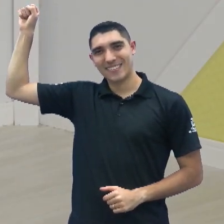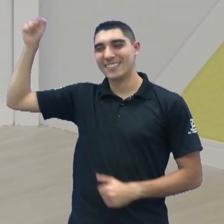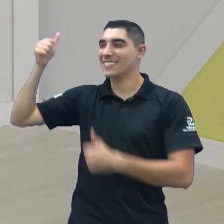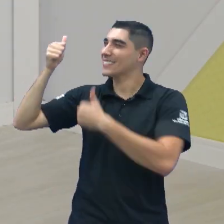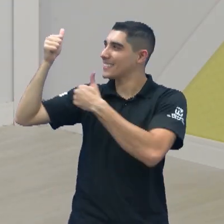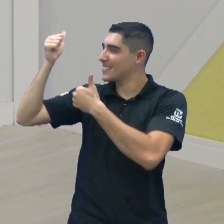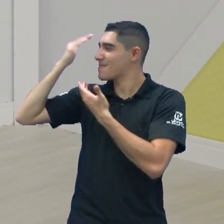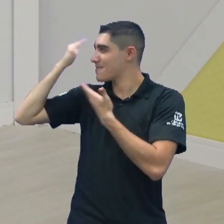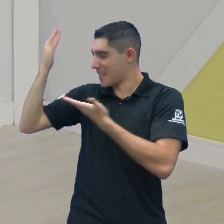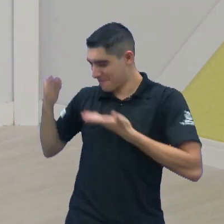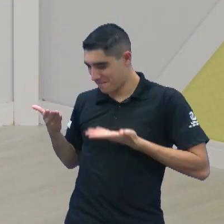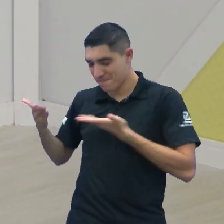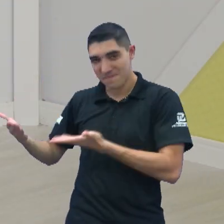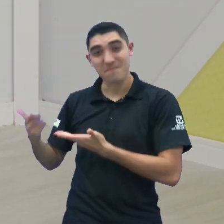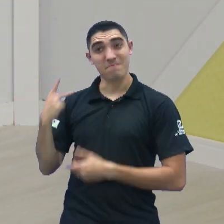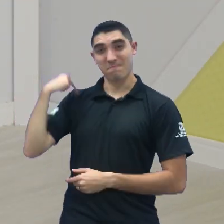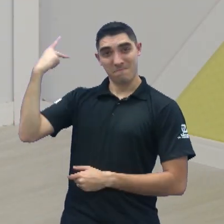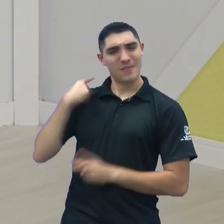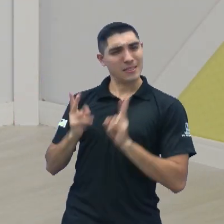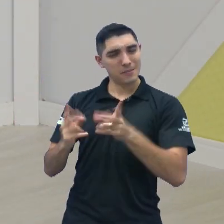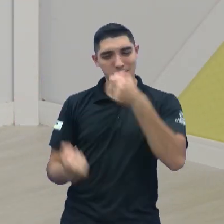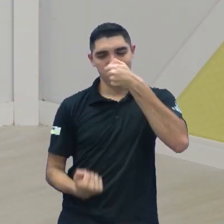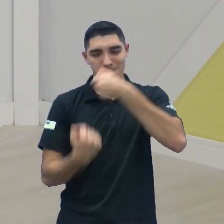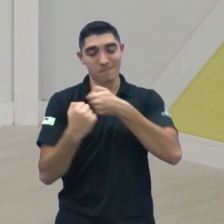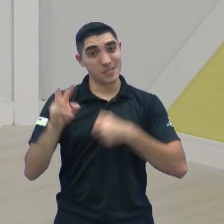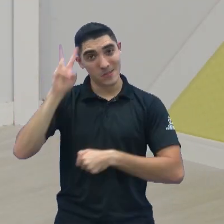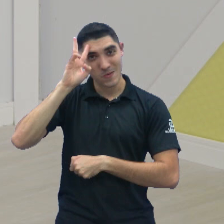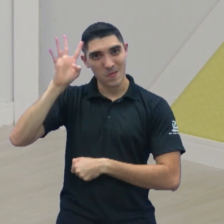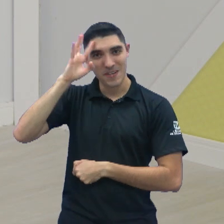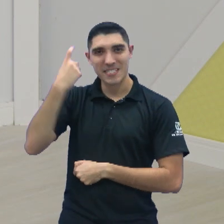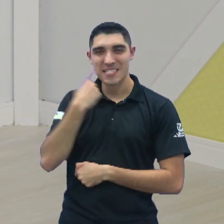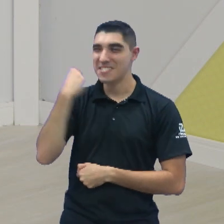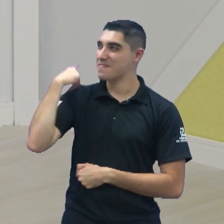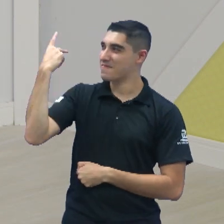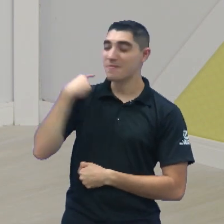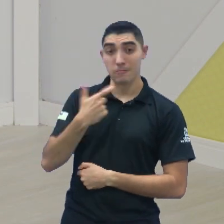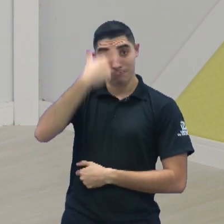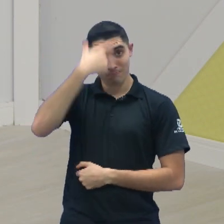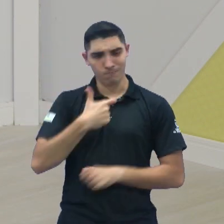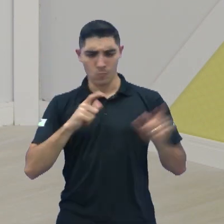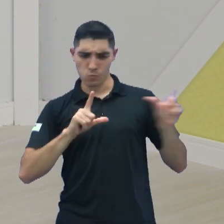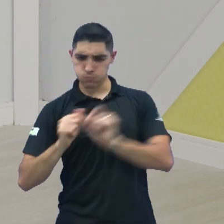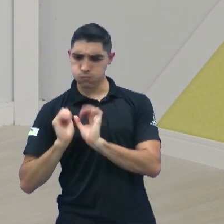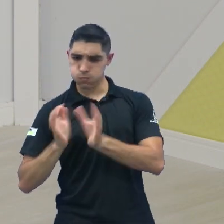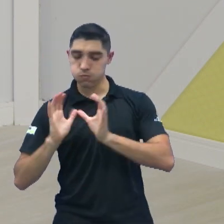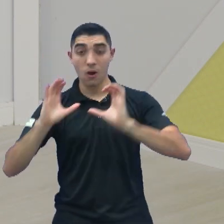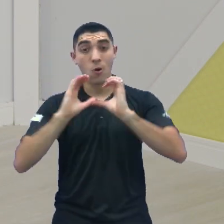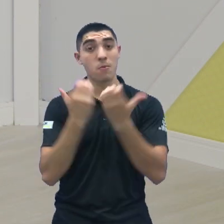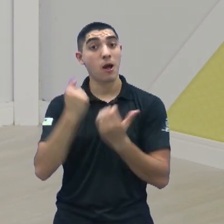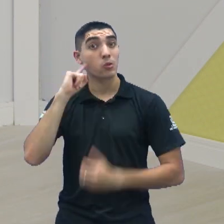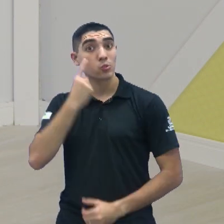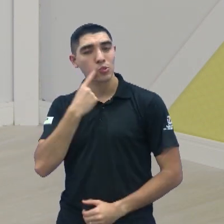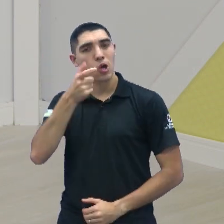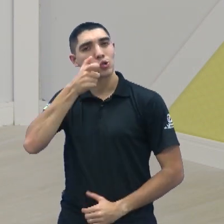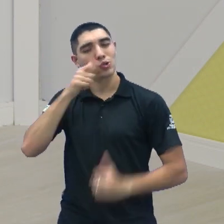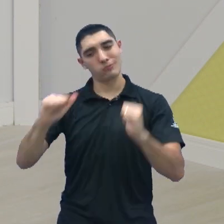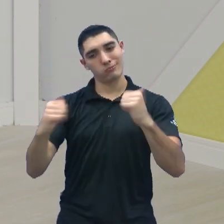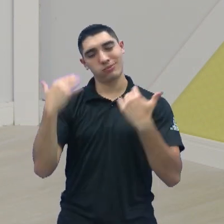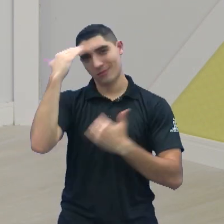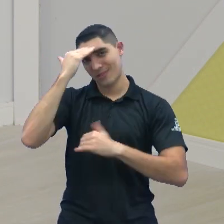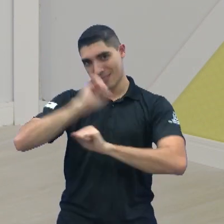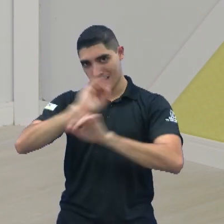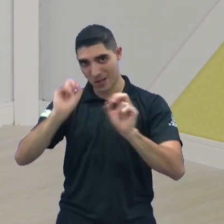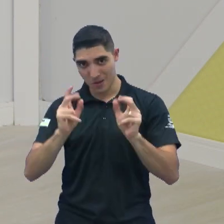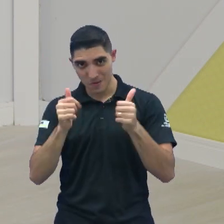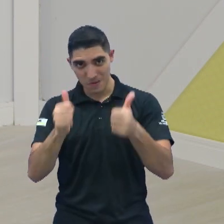Aê, o nosso soquinho maroto de toda segunda, quarta e sexta, o Luizão sempre levando a informação para a comunidade surda que acompanha o nosso programa, tá certo?